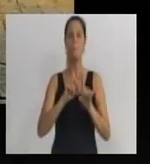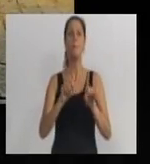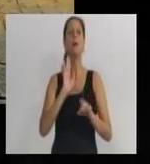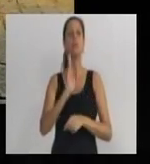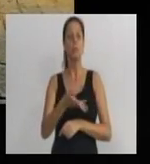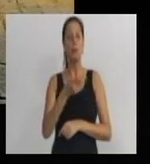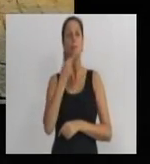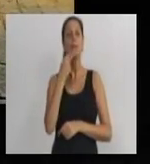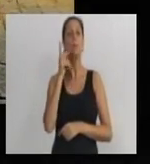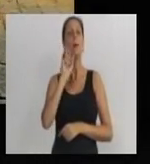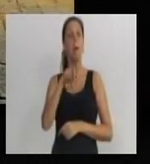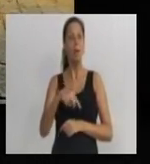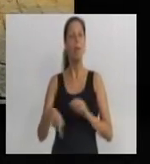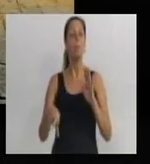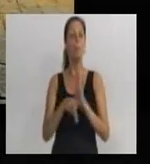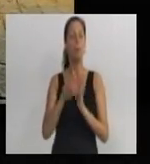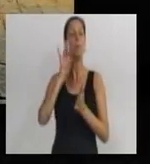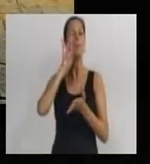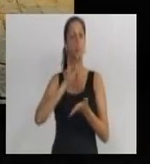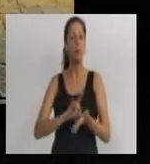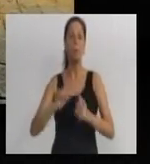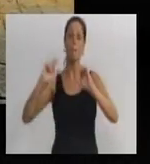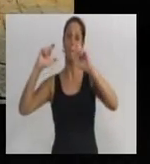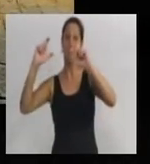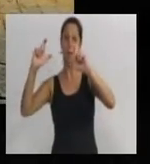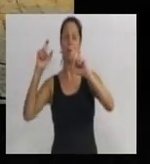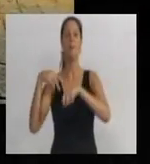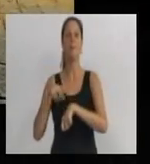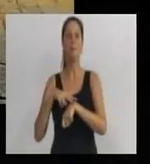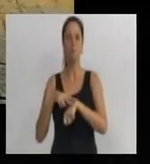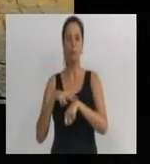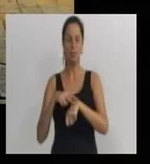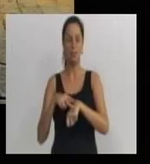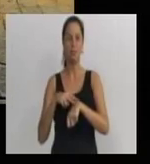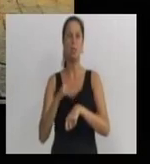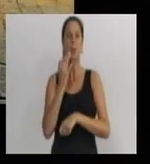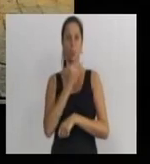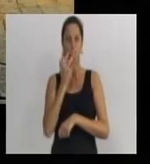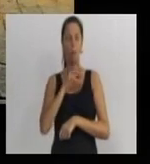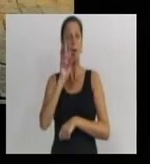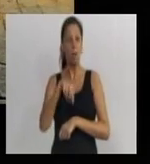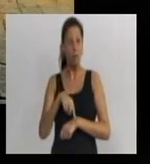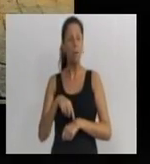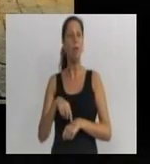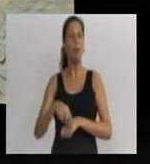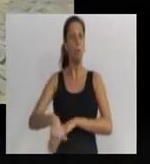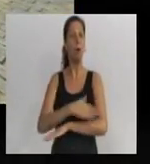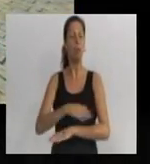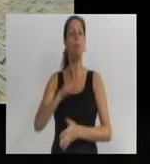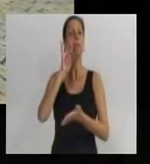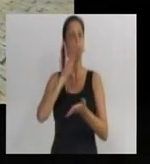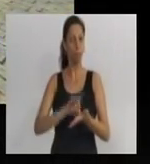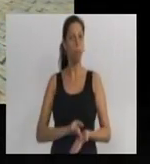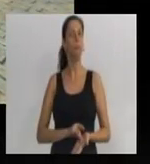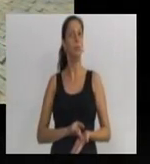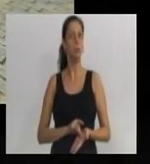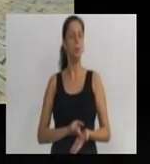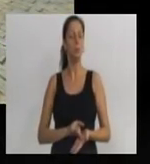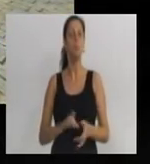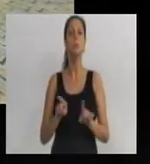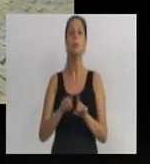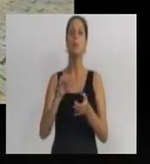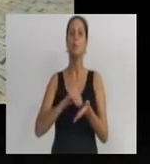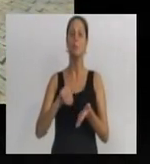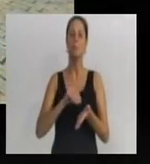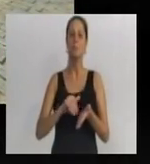mesma, e a própria placa verde ali mostra, está ali fixada, já mostra que trata-se de rua oficial, vereador Zeca Bombeiro. E o secretário Rafael